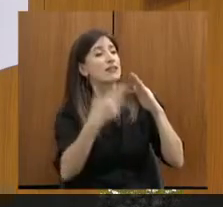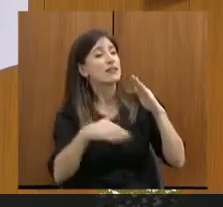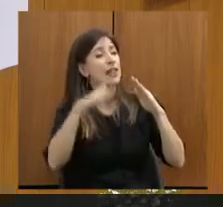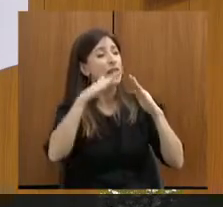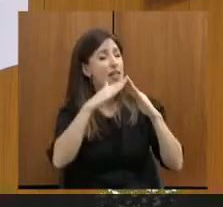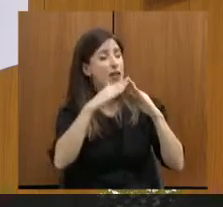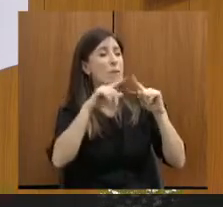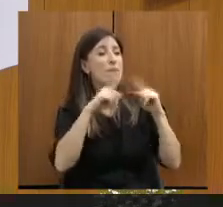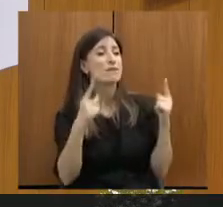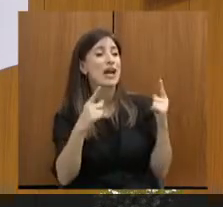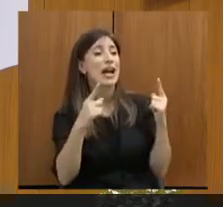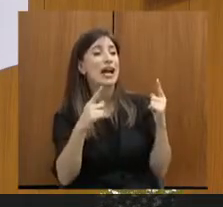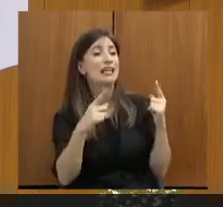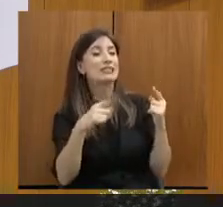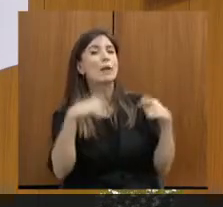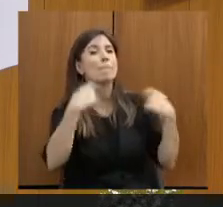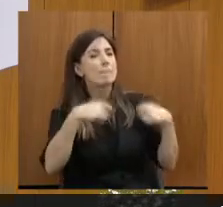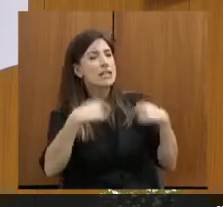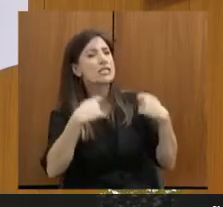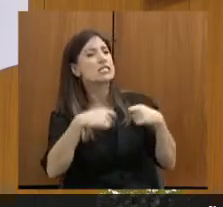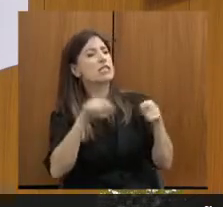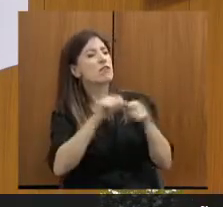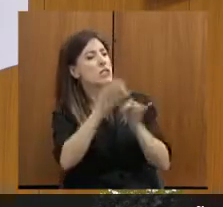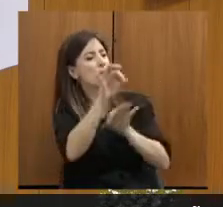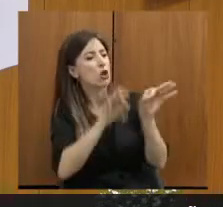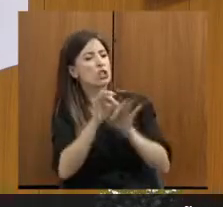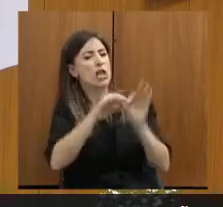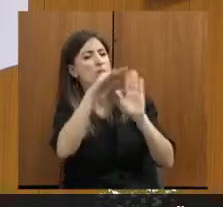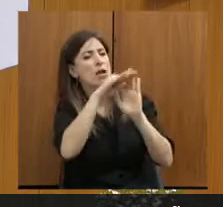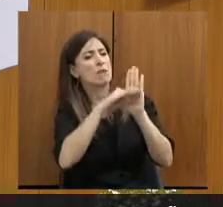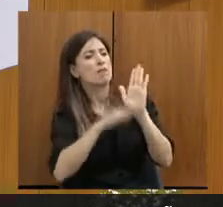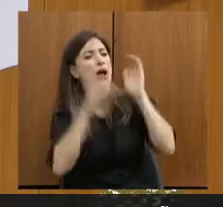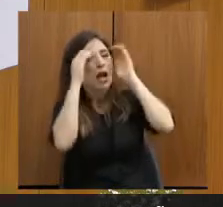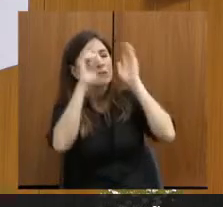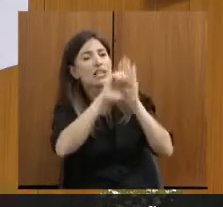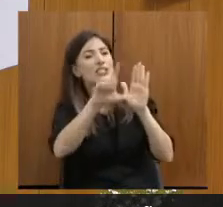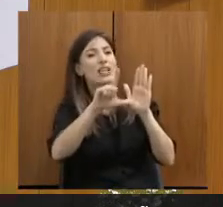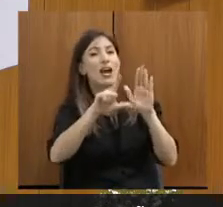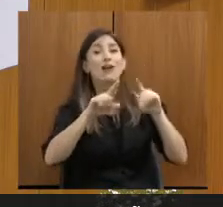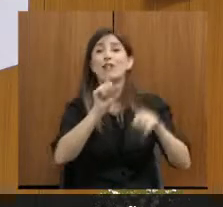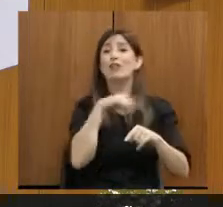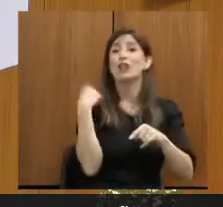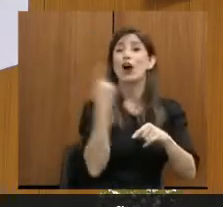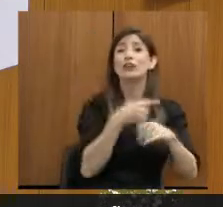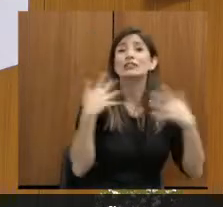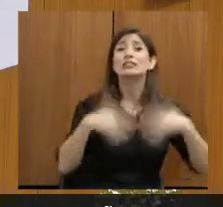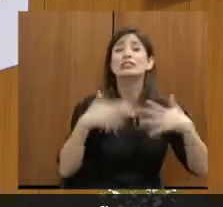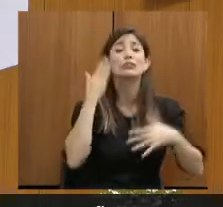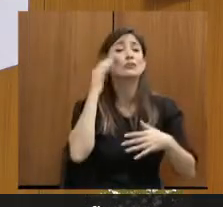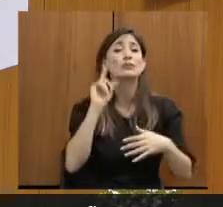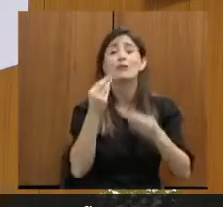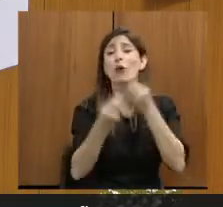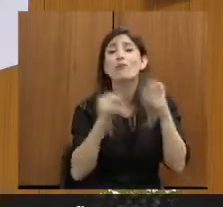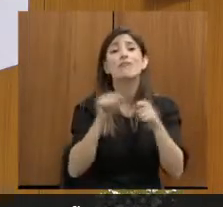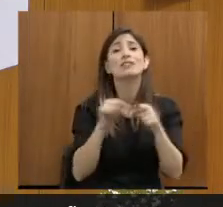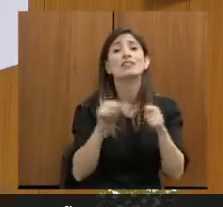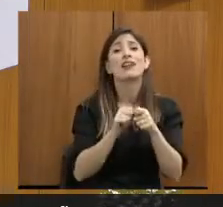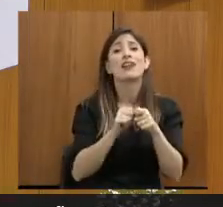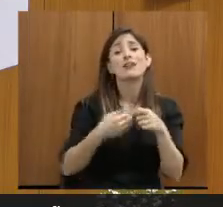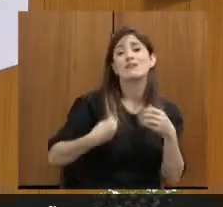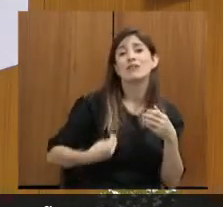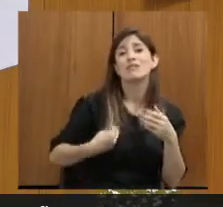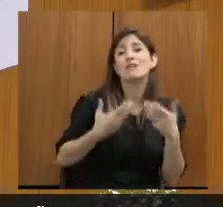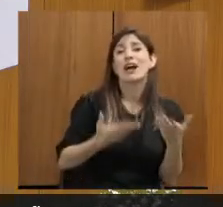né Então você nunca vai conseguir alcançar essa questão de edital sempre vai ser para aquela classe que já está